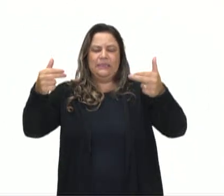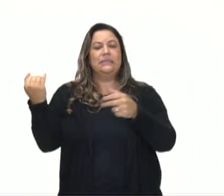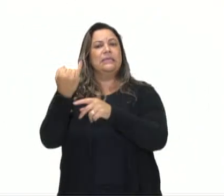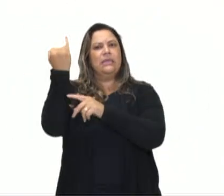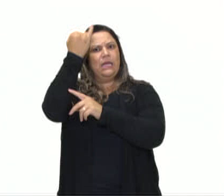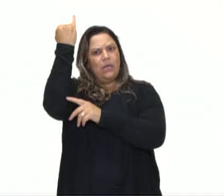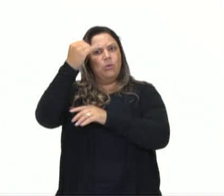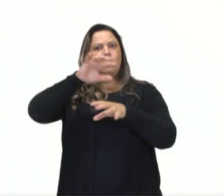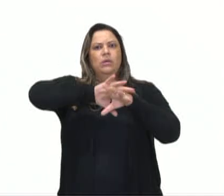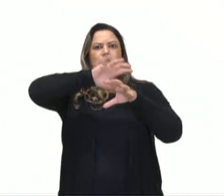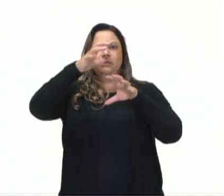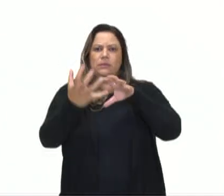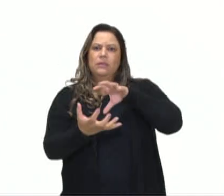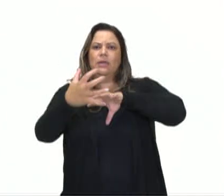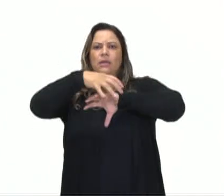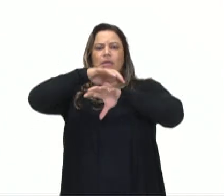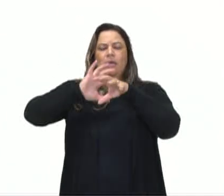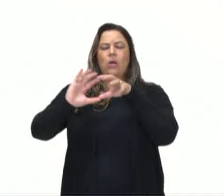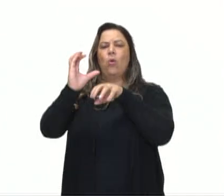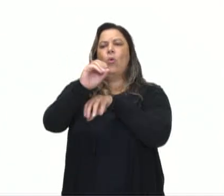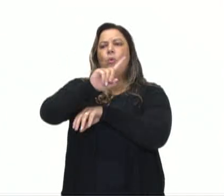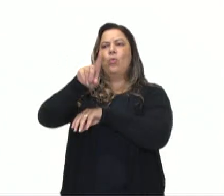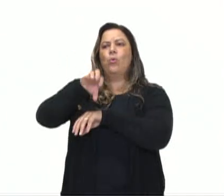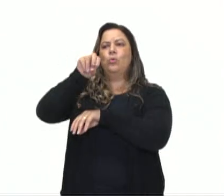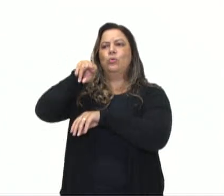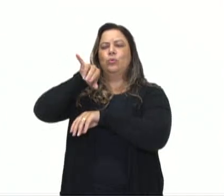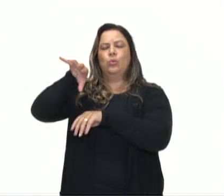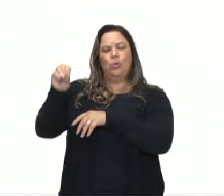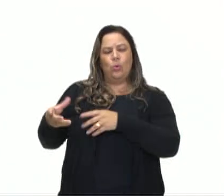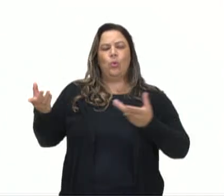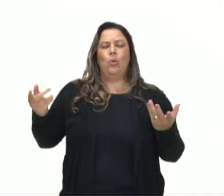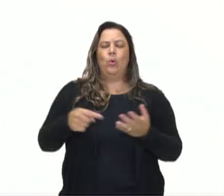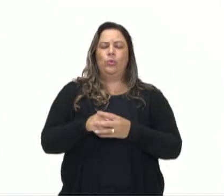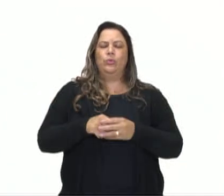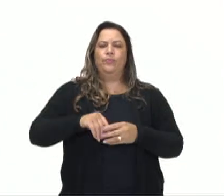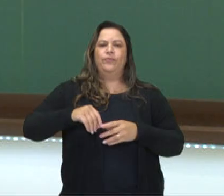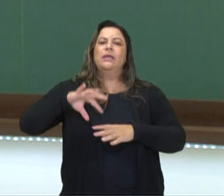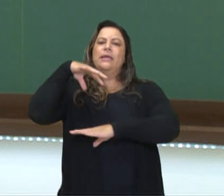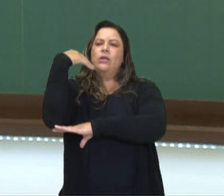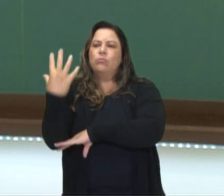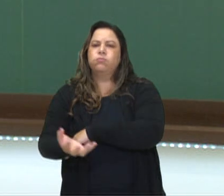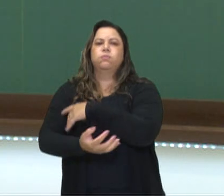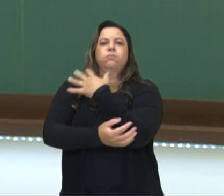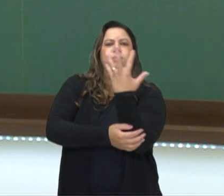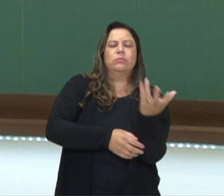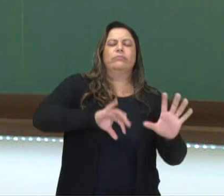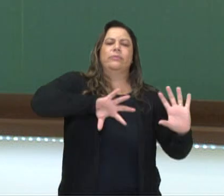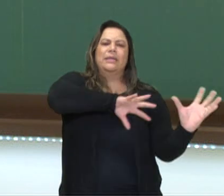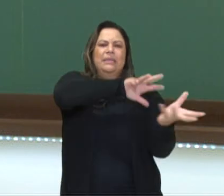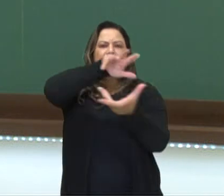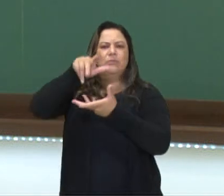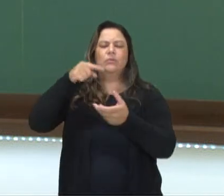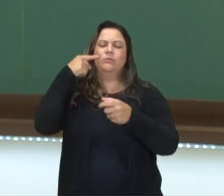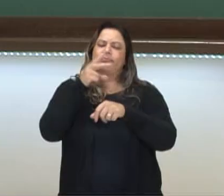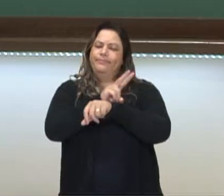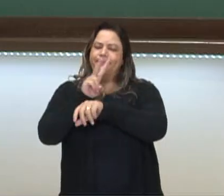importância da camada de ozônio, além de falarmos também sobre os hotspots e o desmatamento do nosso planeta.